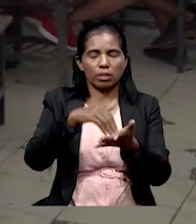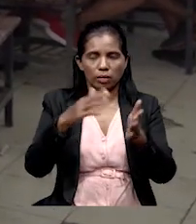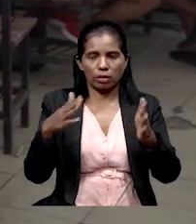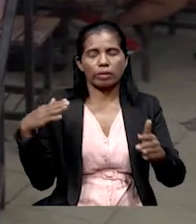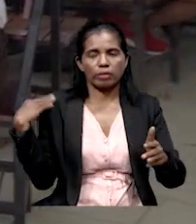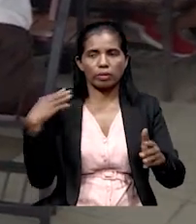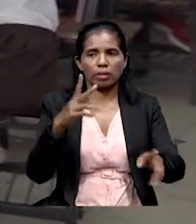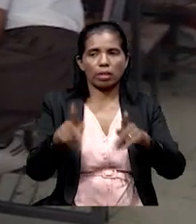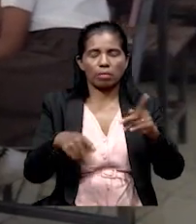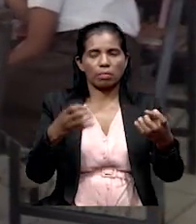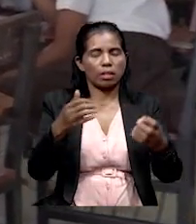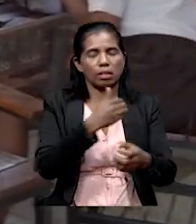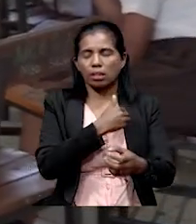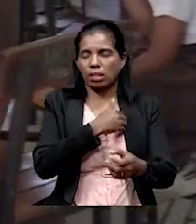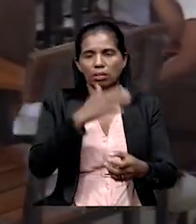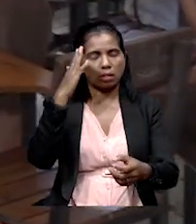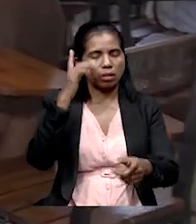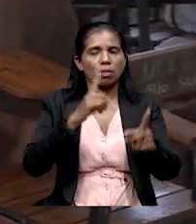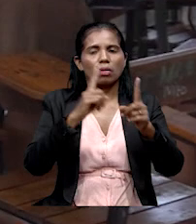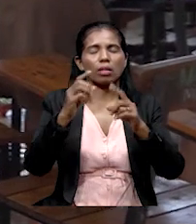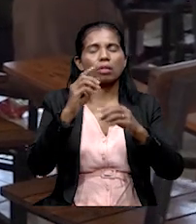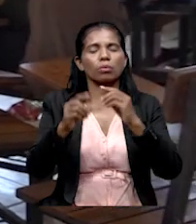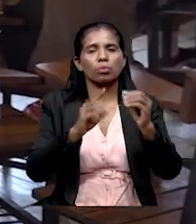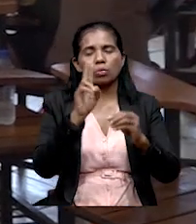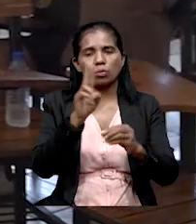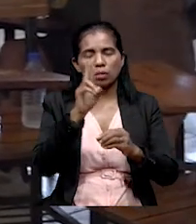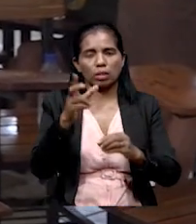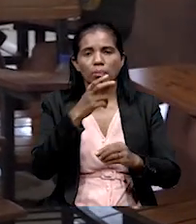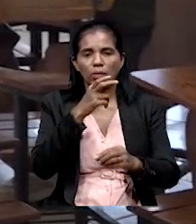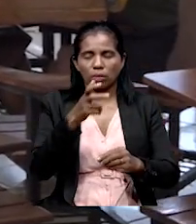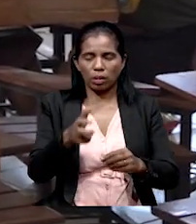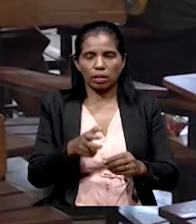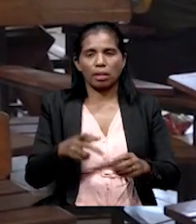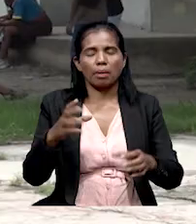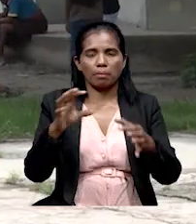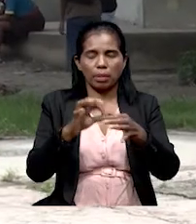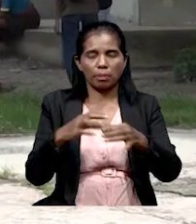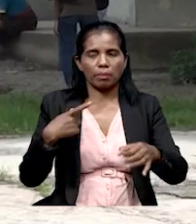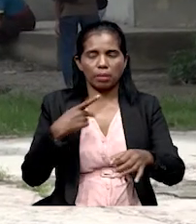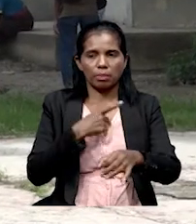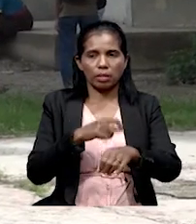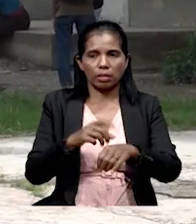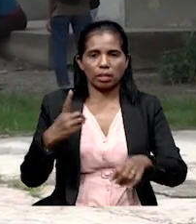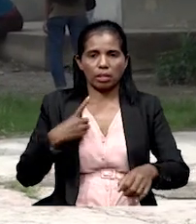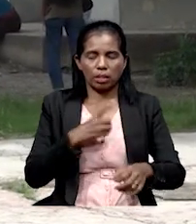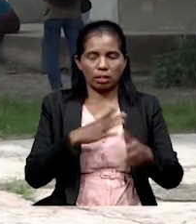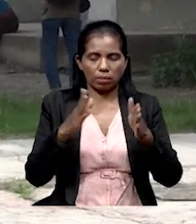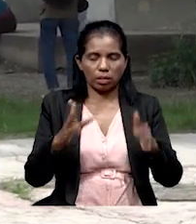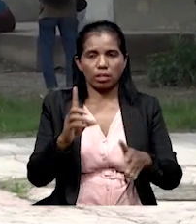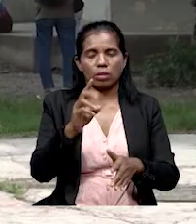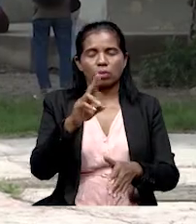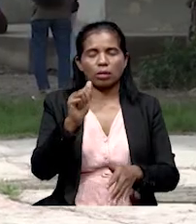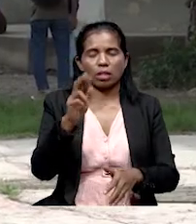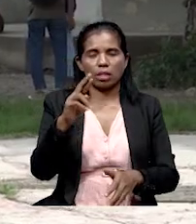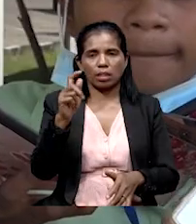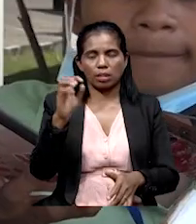juventude no comunidade de Barak, se dá o catene com a língua português. Ronone, membro do Parlamento Nacional, deputado Duarte Nunes, sugere